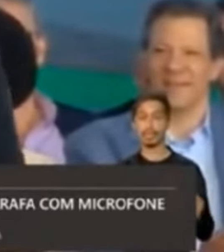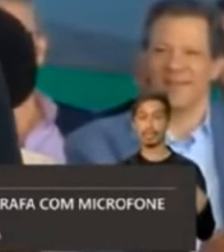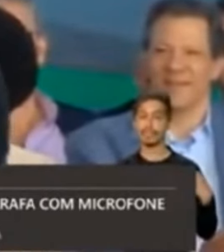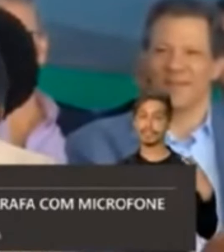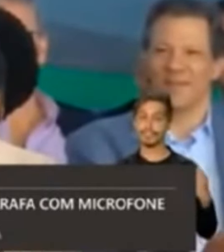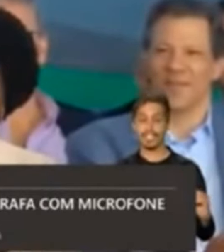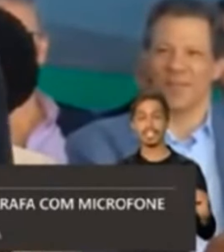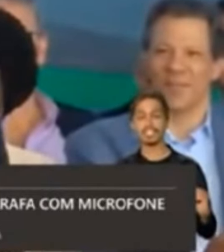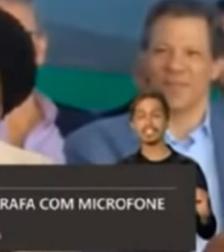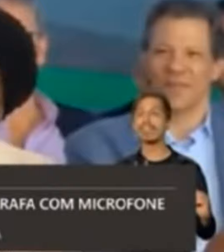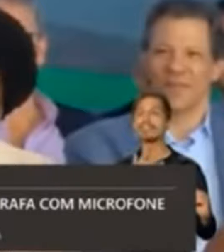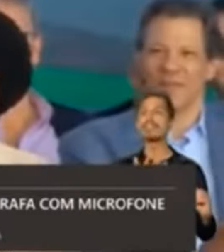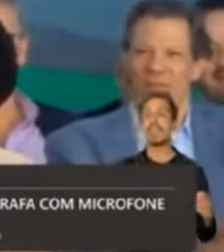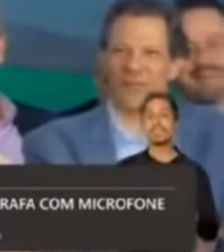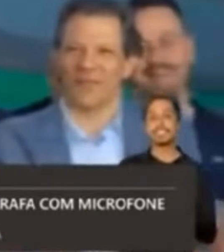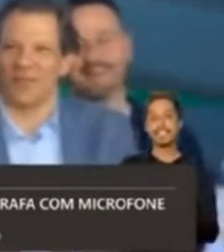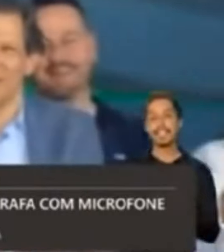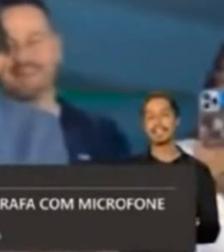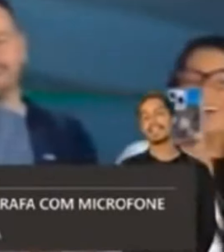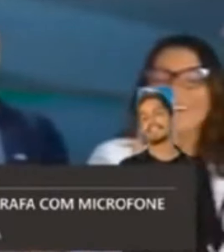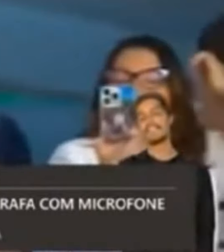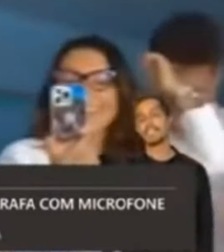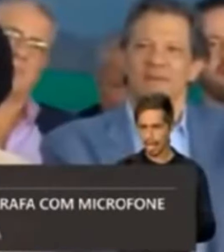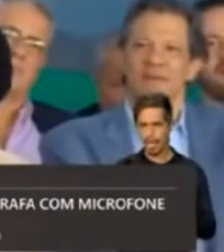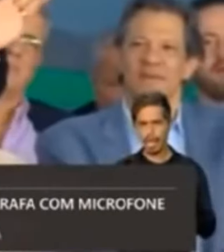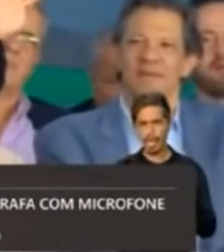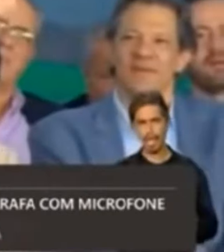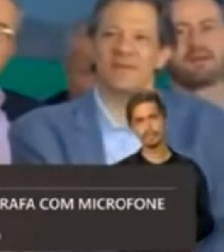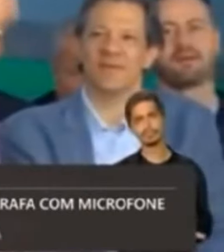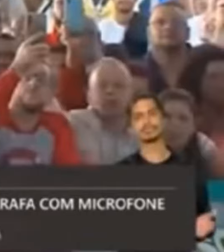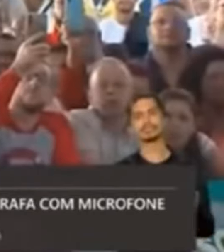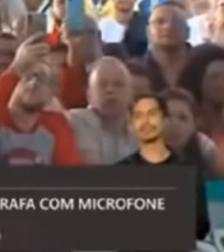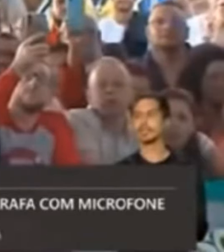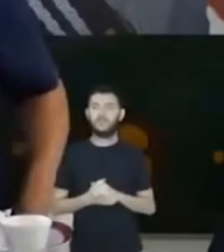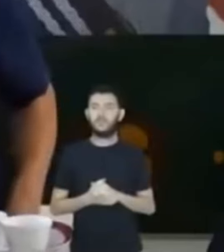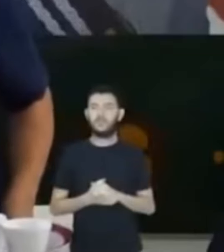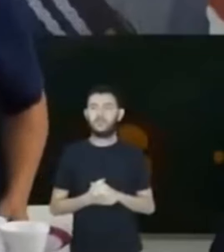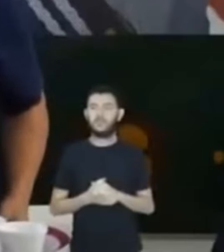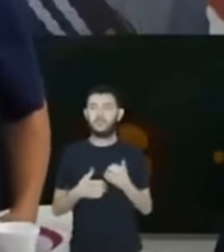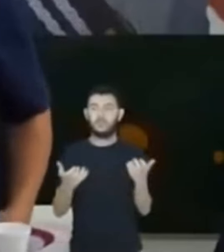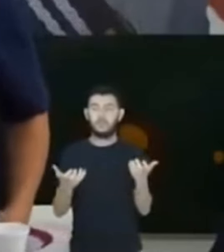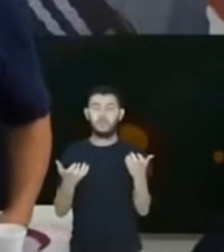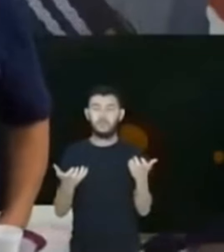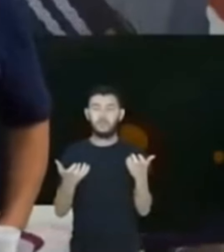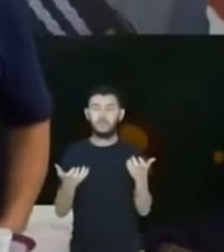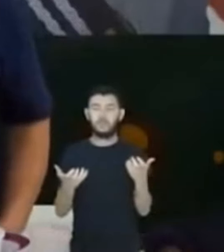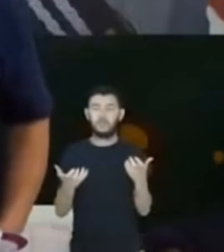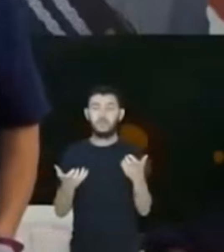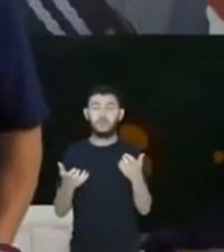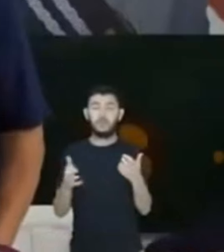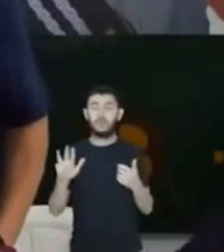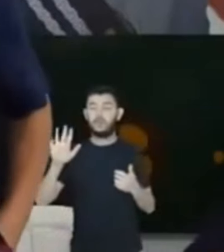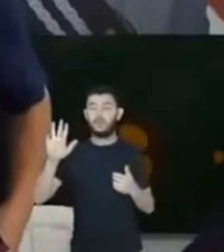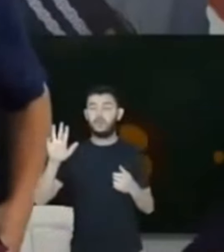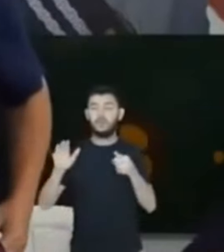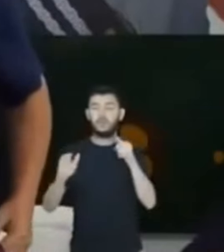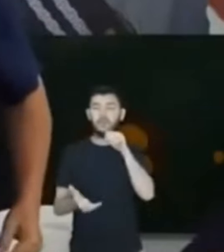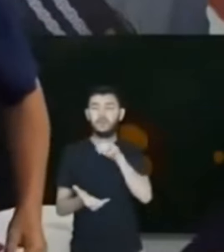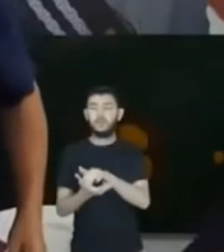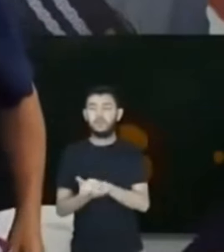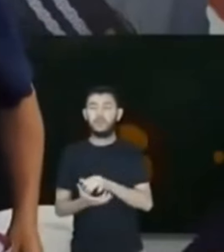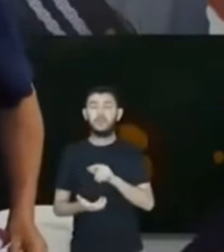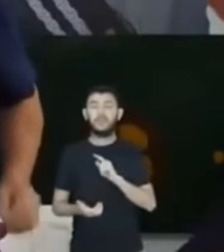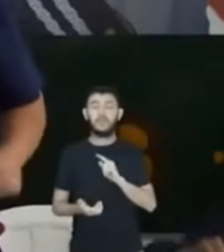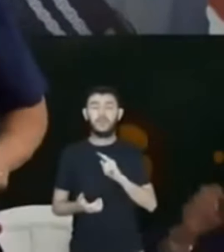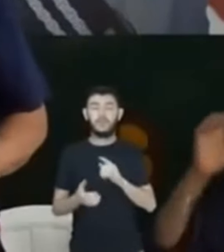tesão de 20, eu tô falando com conhecimento de causa. Pergunte pra Janja. Esposa dele, o nosso babalate do